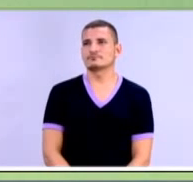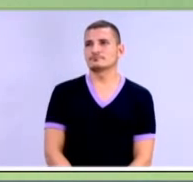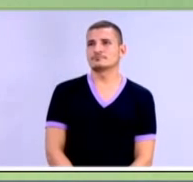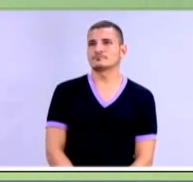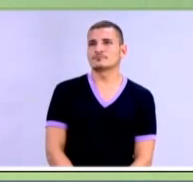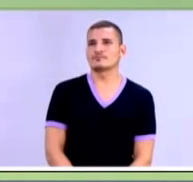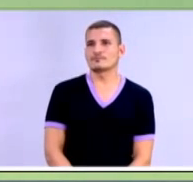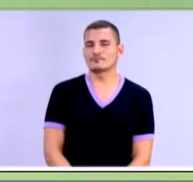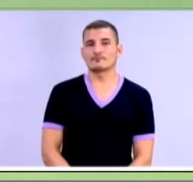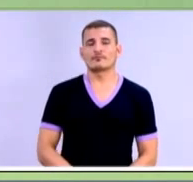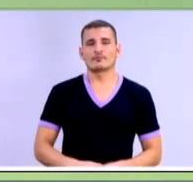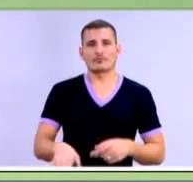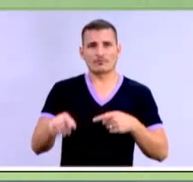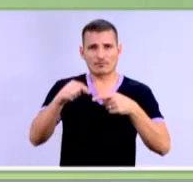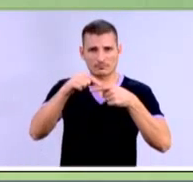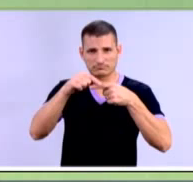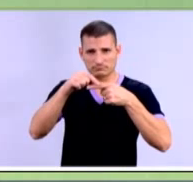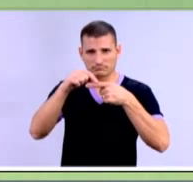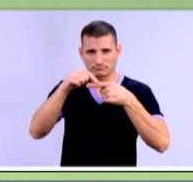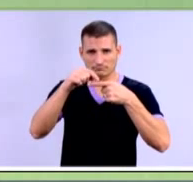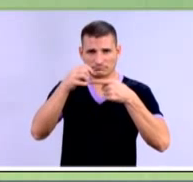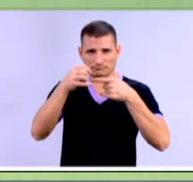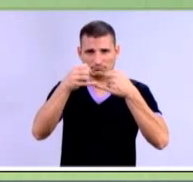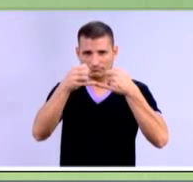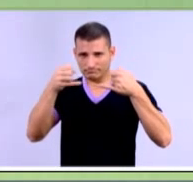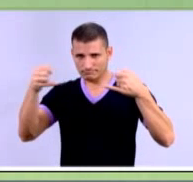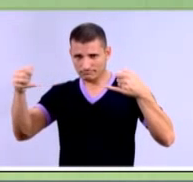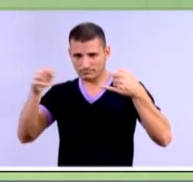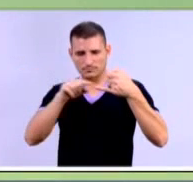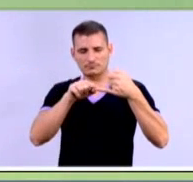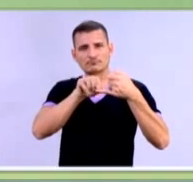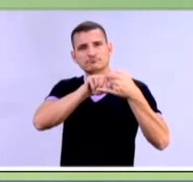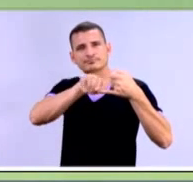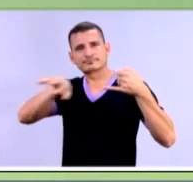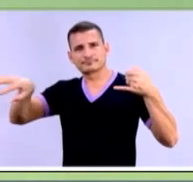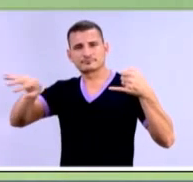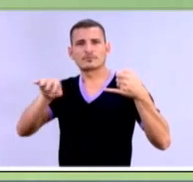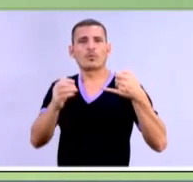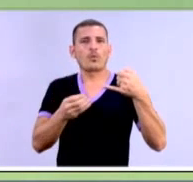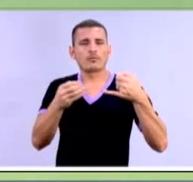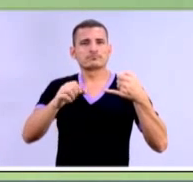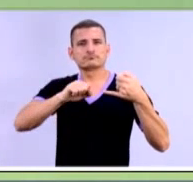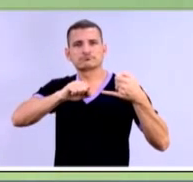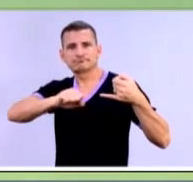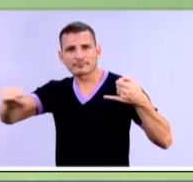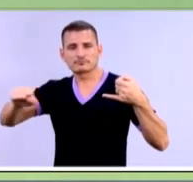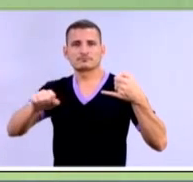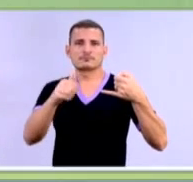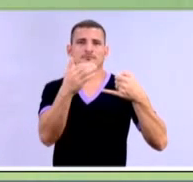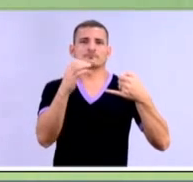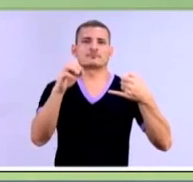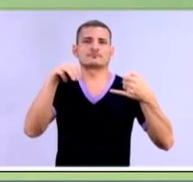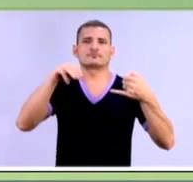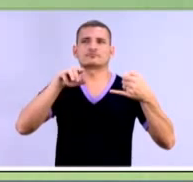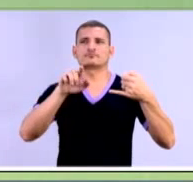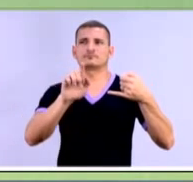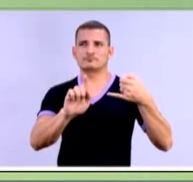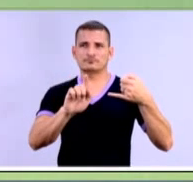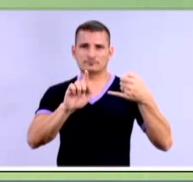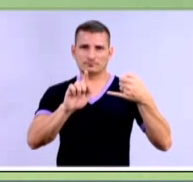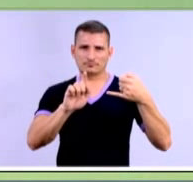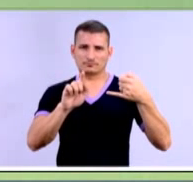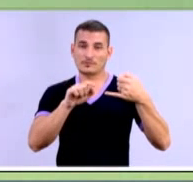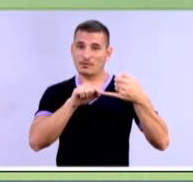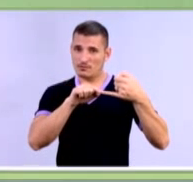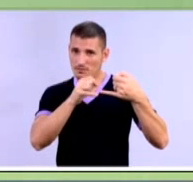capacidade de transmissão baixa, ele chegava até 10 megabits por segundo, Alguns de vocês aí, isso falando em rede